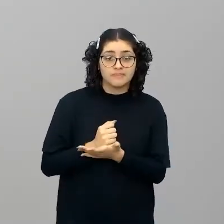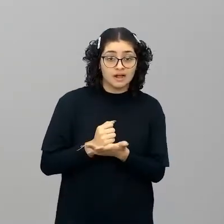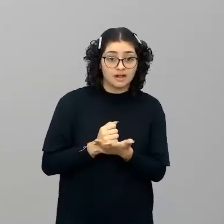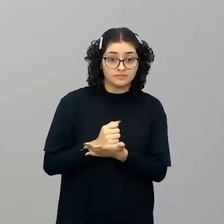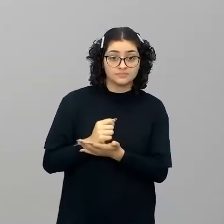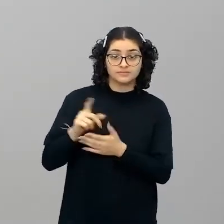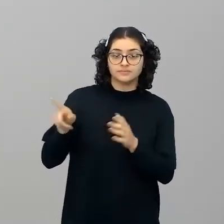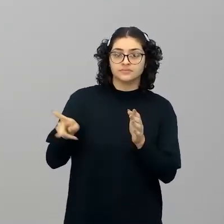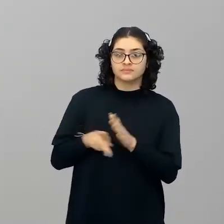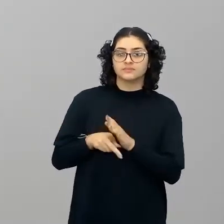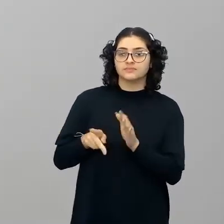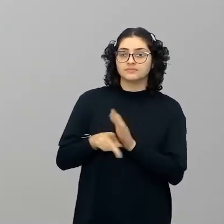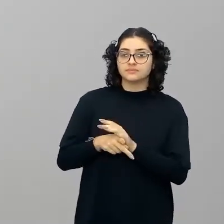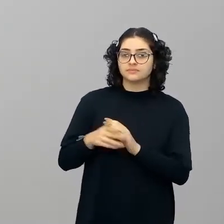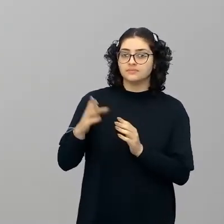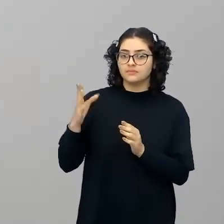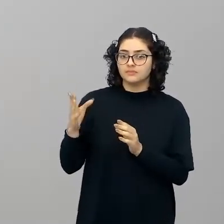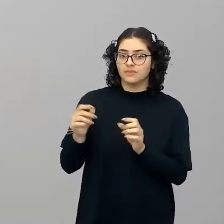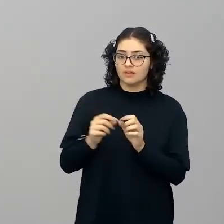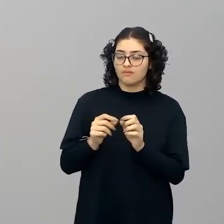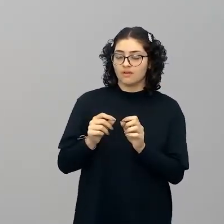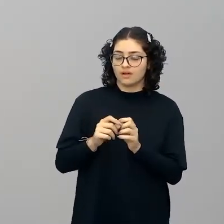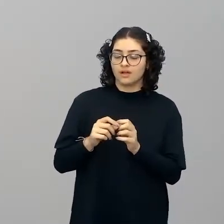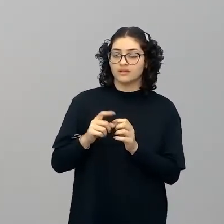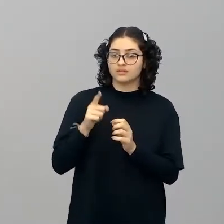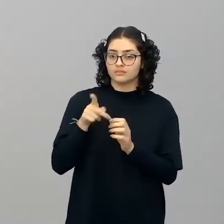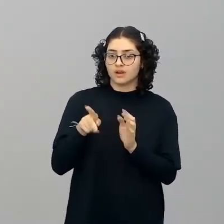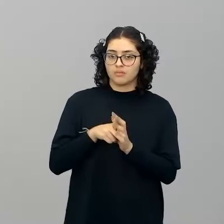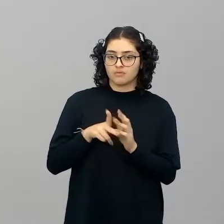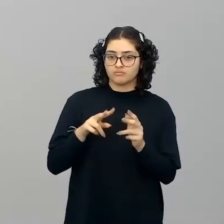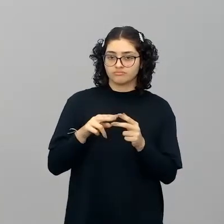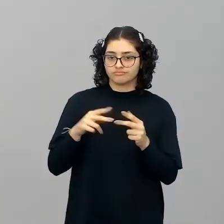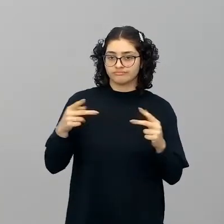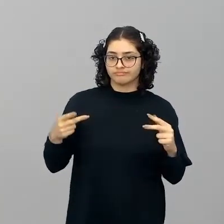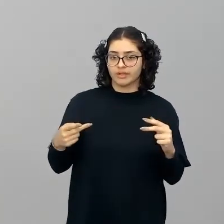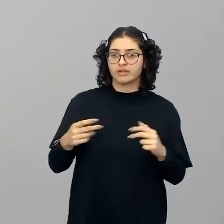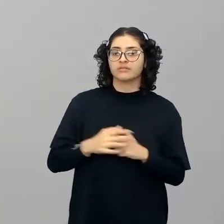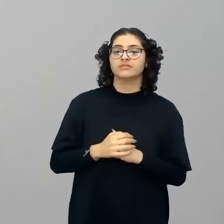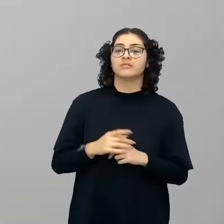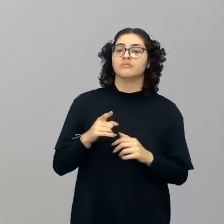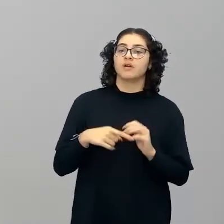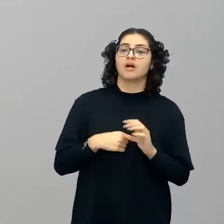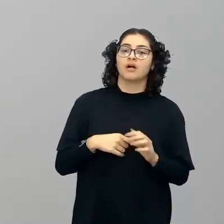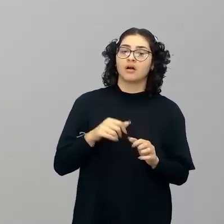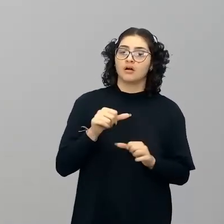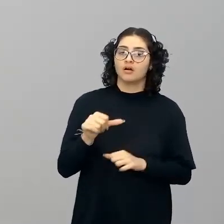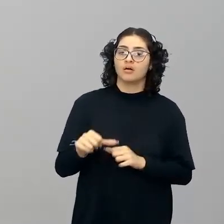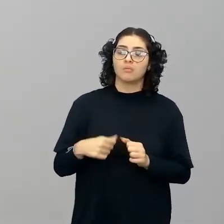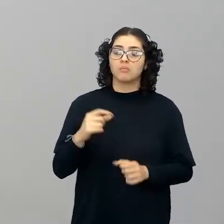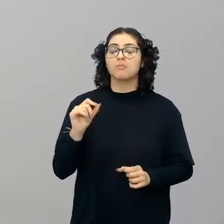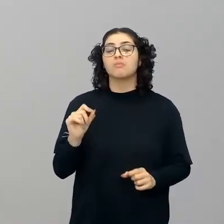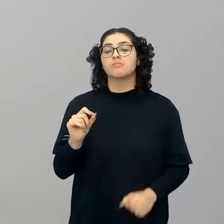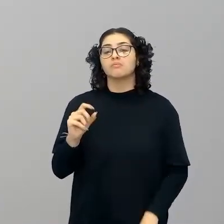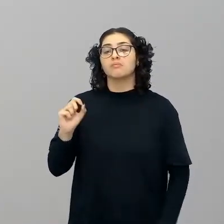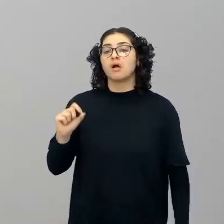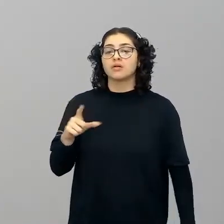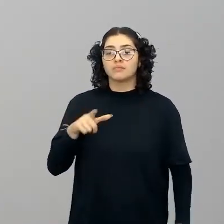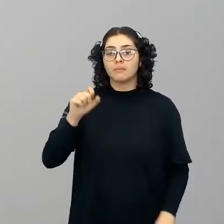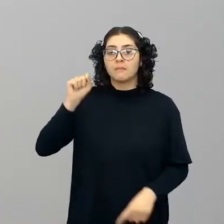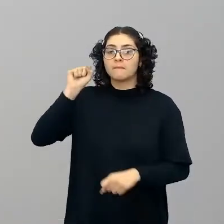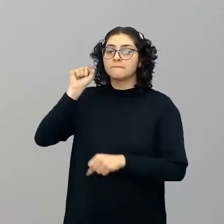que corresponde, né, que forma ali o meu gene, com essa mutação, eu posso simplesmente parar de